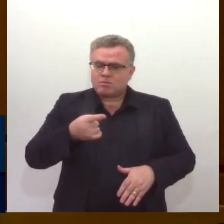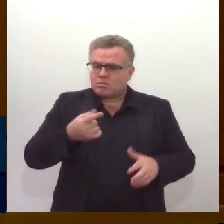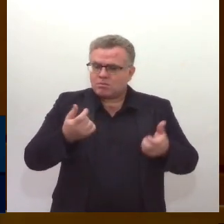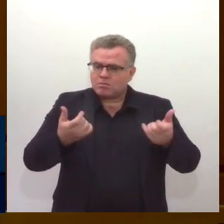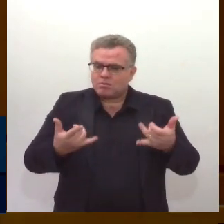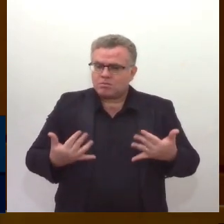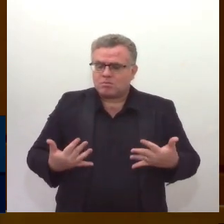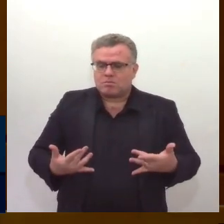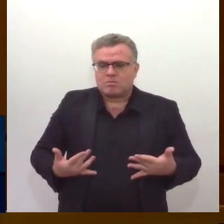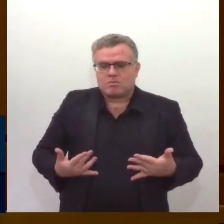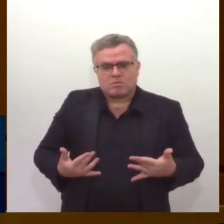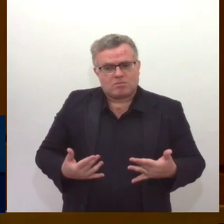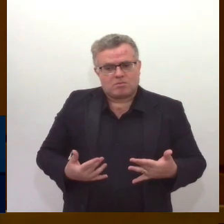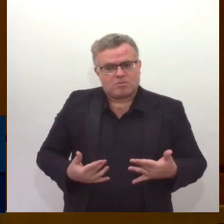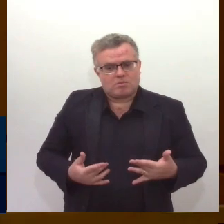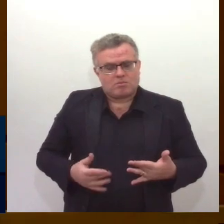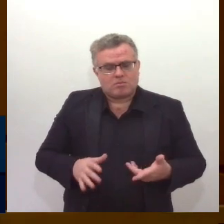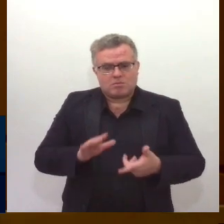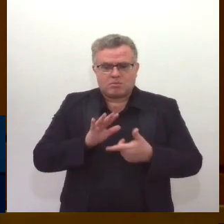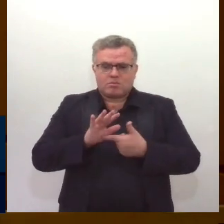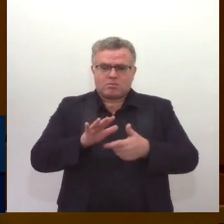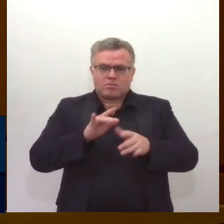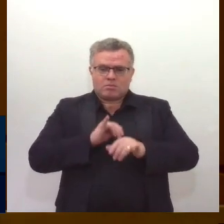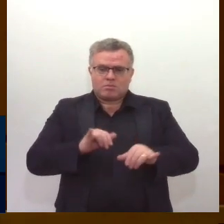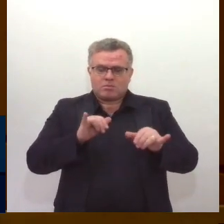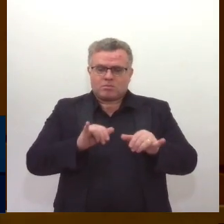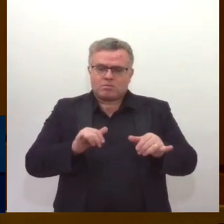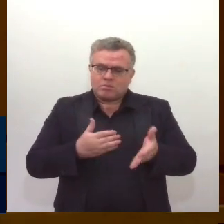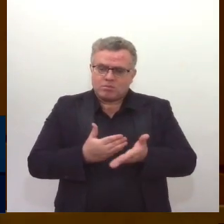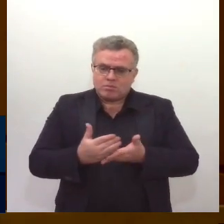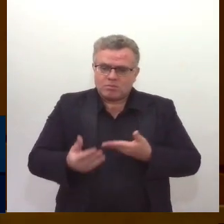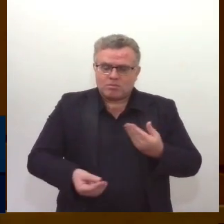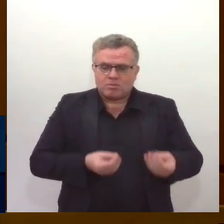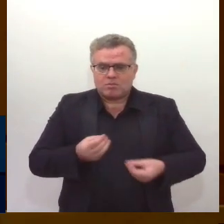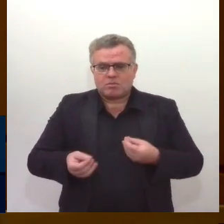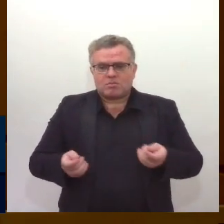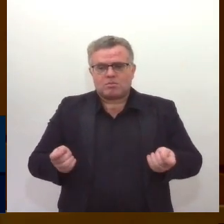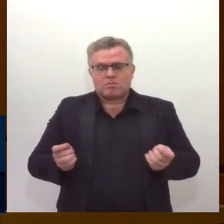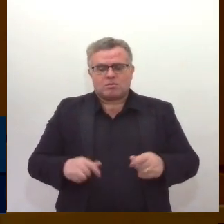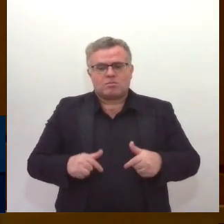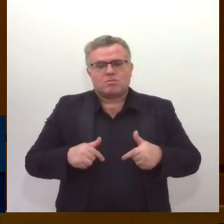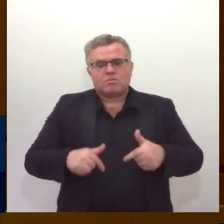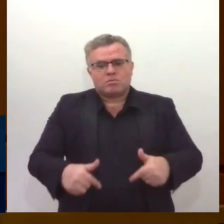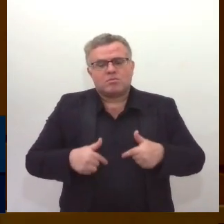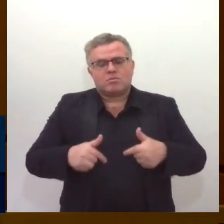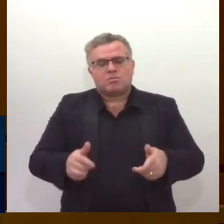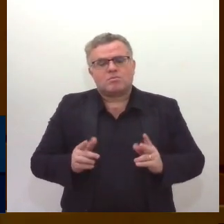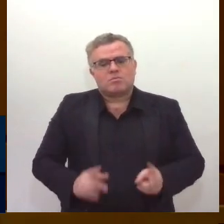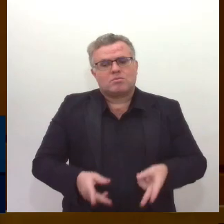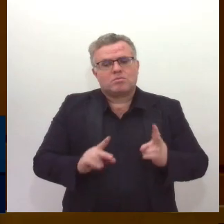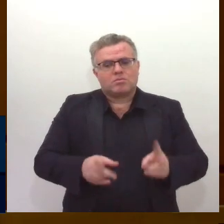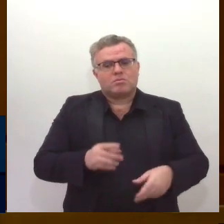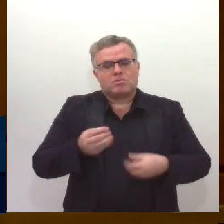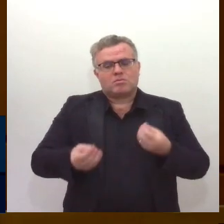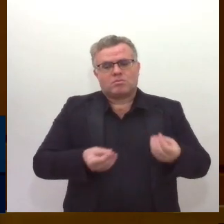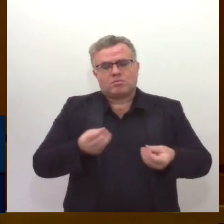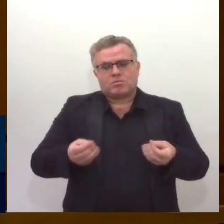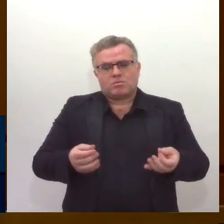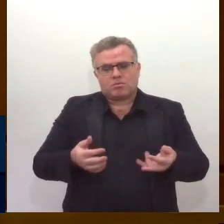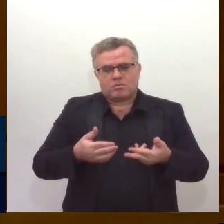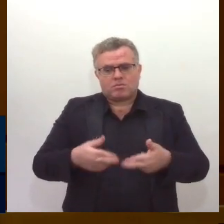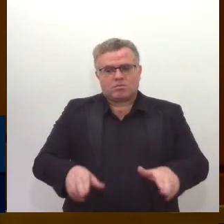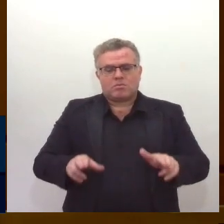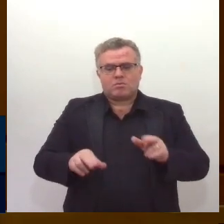alguma iniciativa ou ação efetiva para resolver essa triste